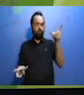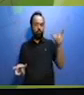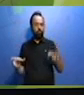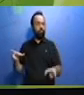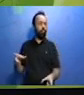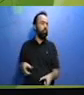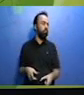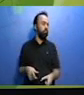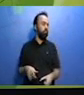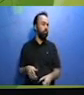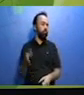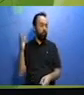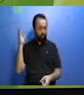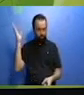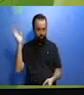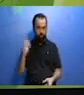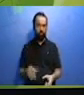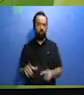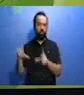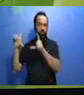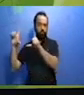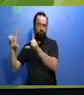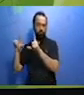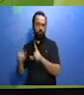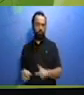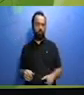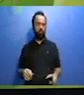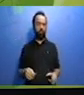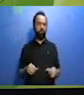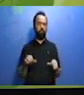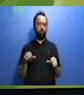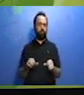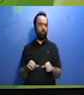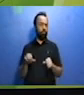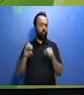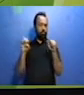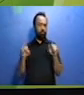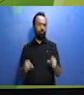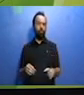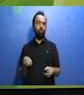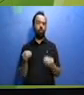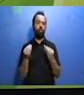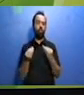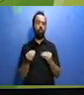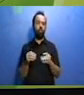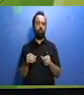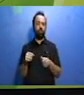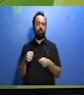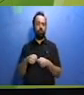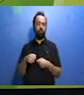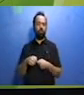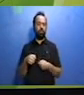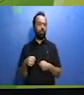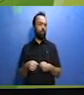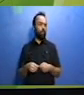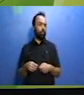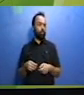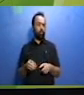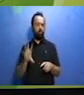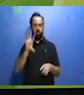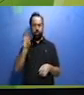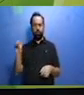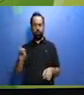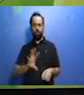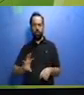fracionamento. E nessa imagem a gente tem um esquema de como é feito a retirada, né, dos subprodutos do